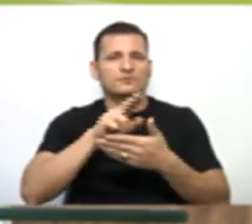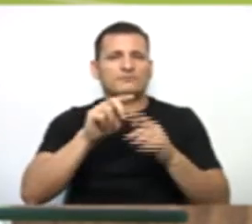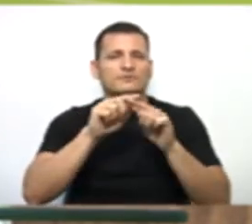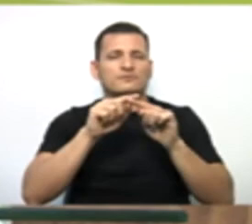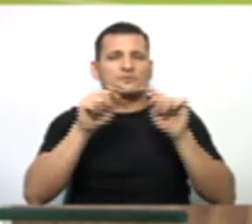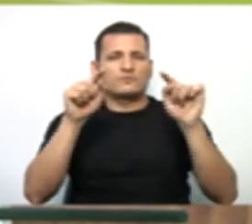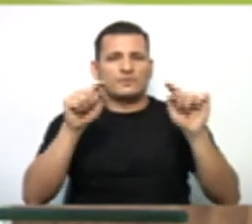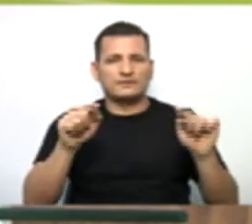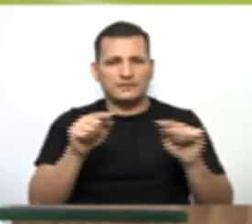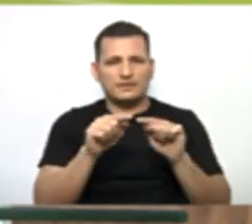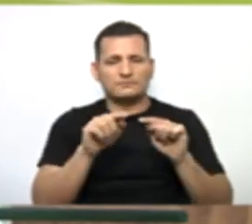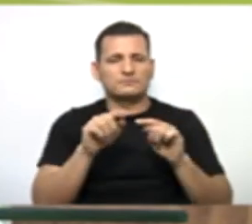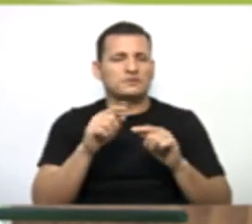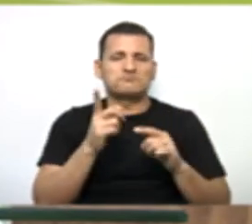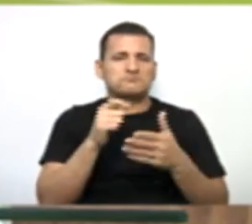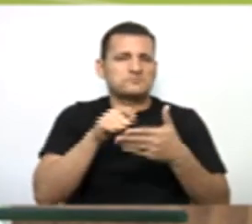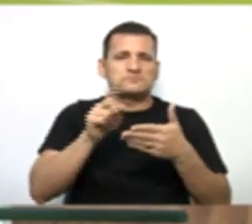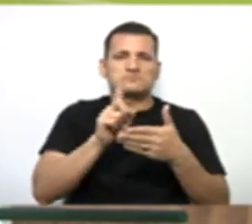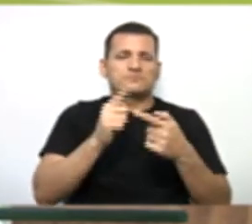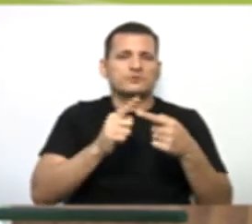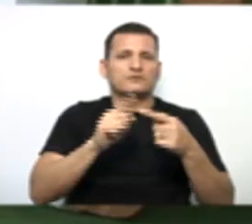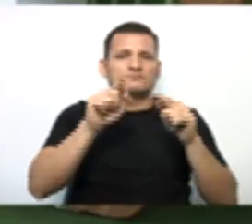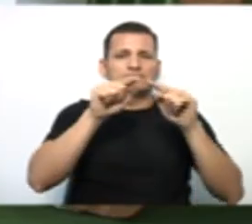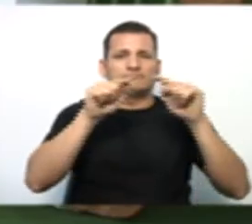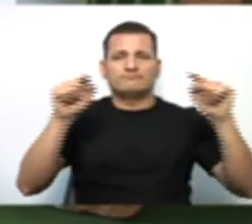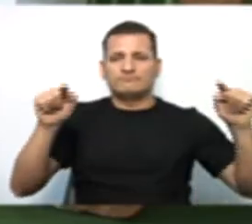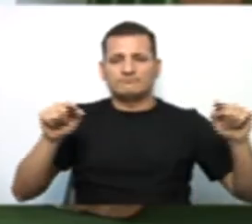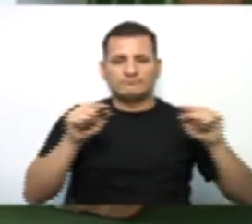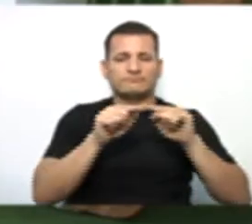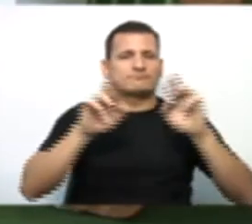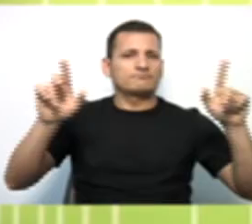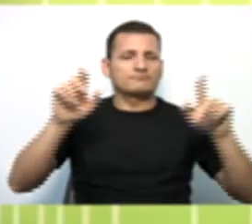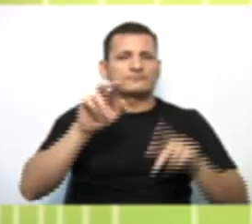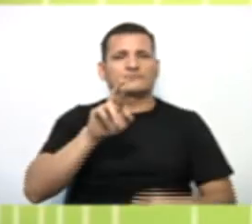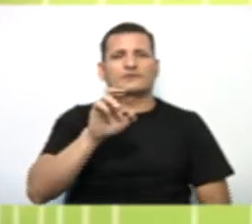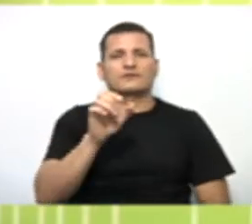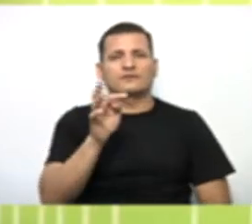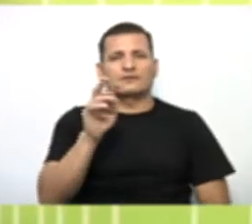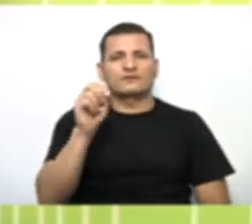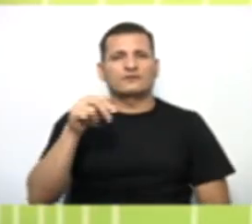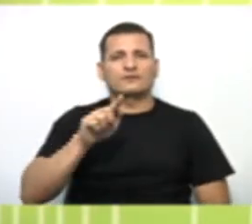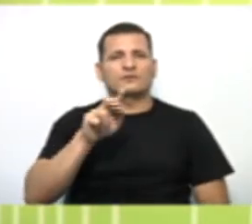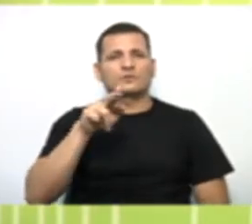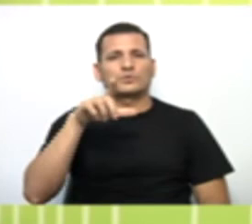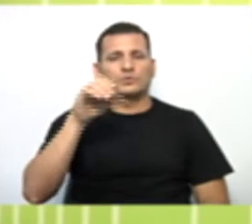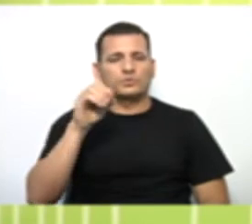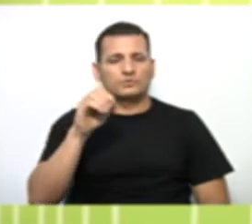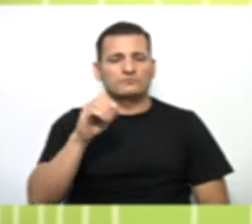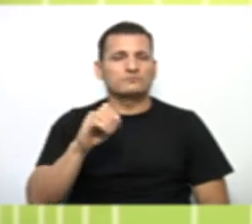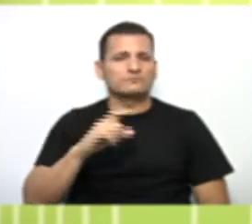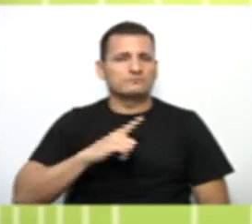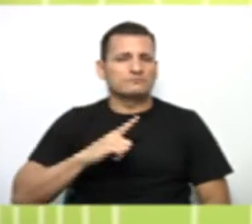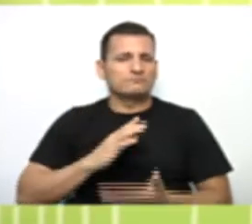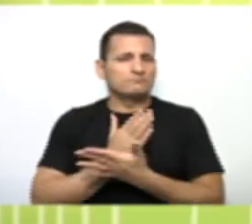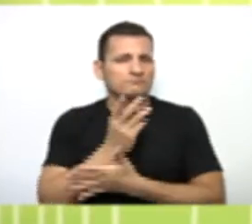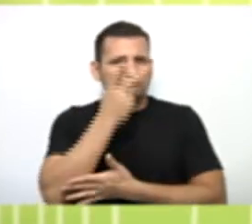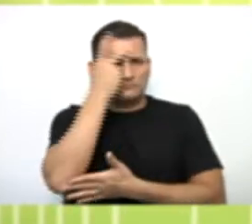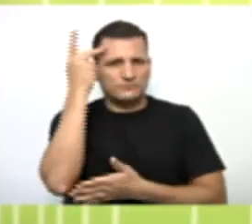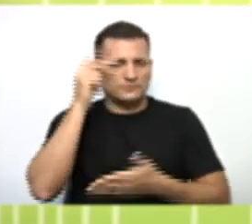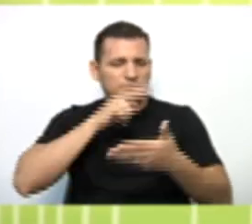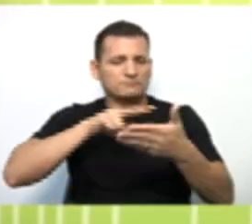escreveu, pois a figura é um retângulo. Está correto. Gente, tem pessoas que assinam contrato depois de uma negociação e não leem